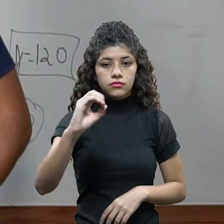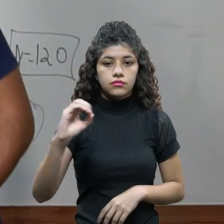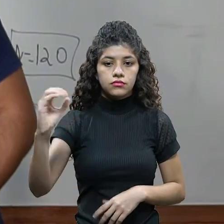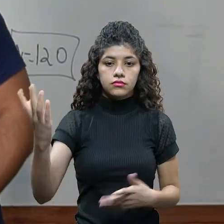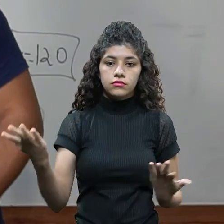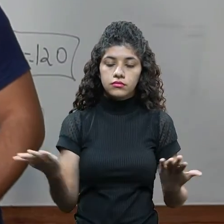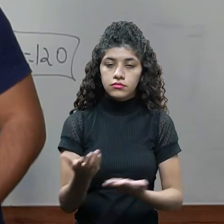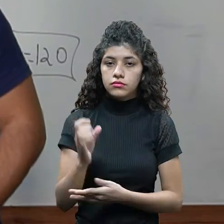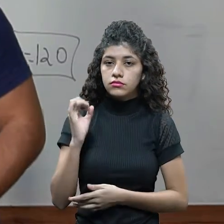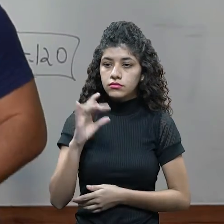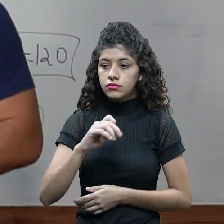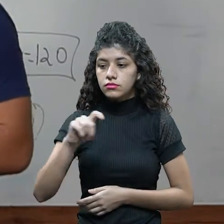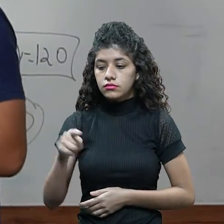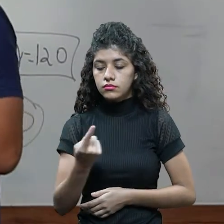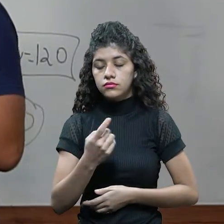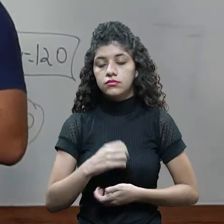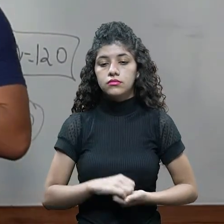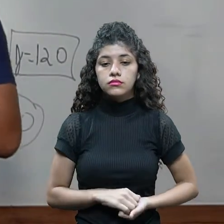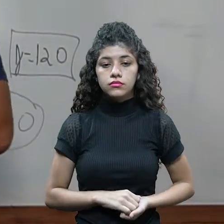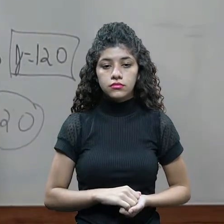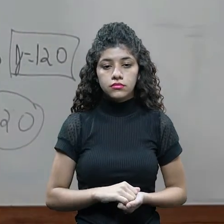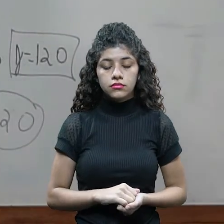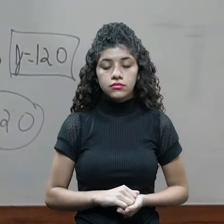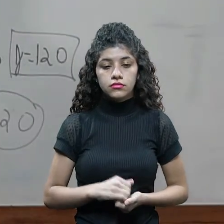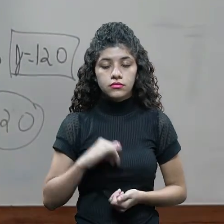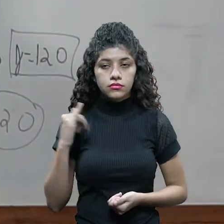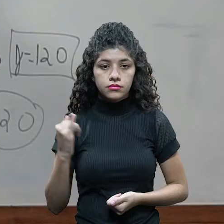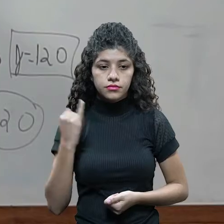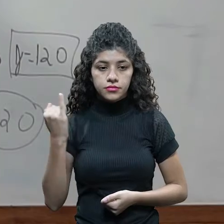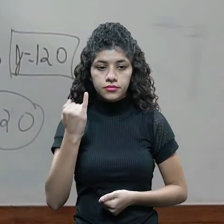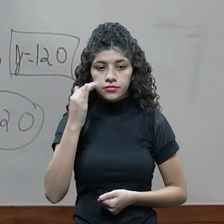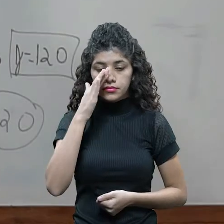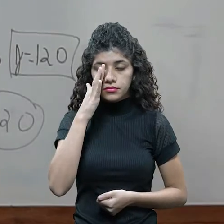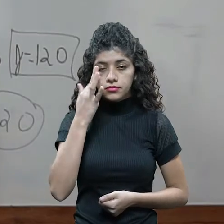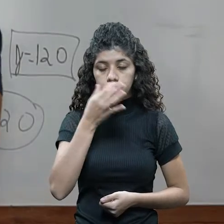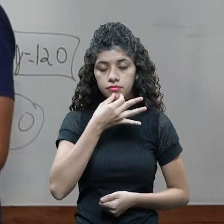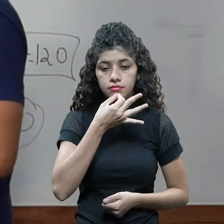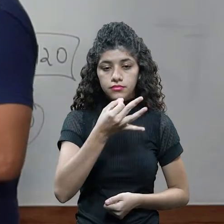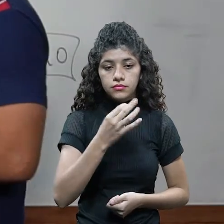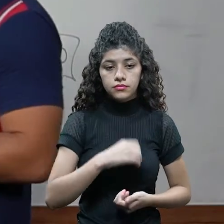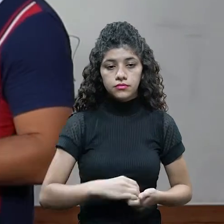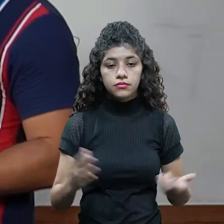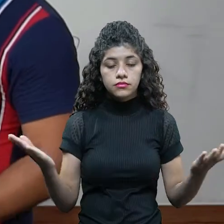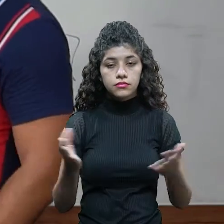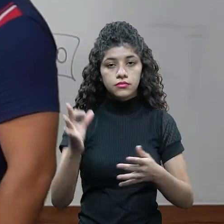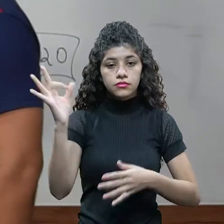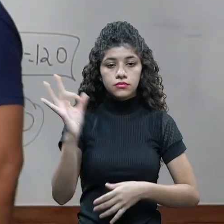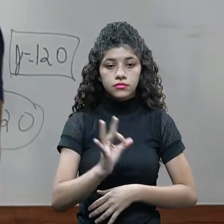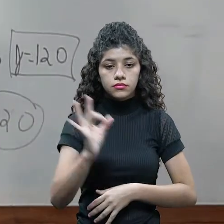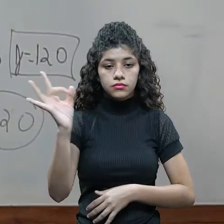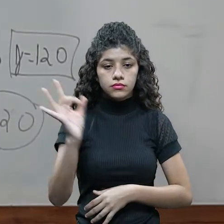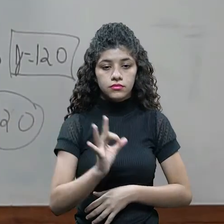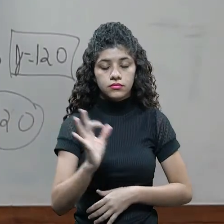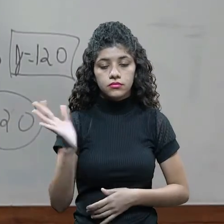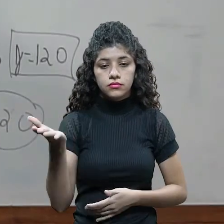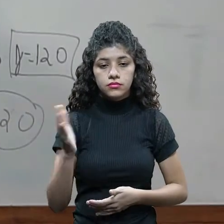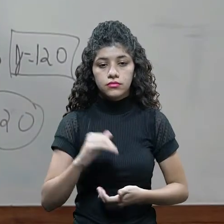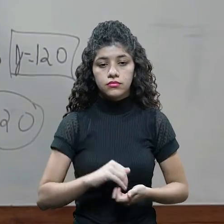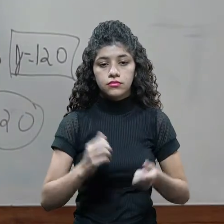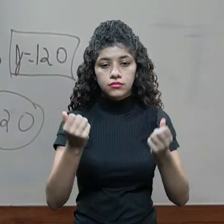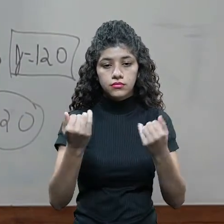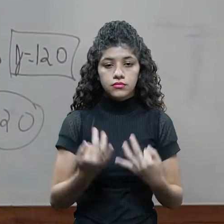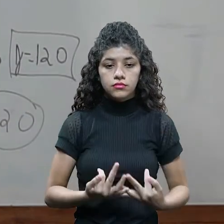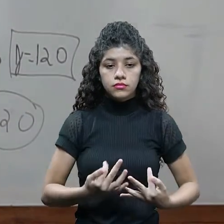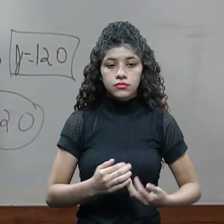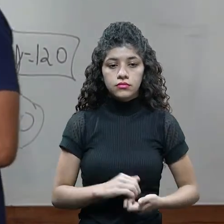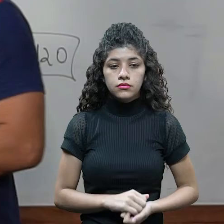transposição da vírgula. Correto? Então não tem erro. É um macete muito importante. Segunda questão, falando de porcentagem, eu já deixei aqui uma armadinha. Eu